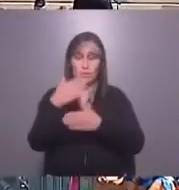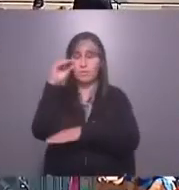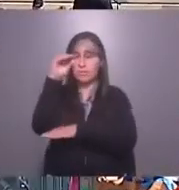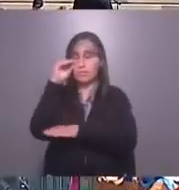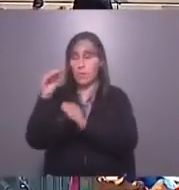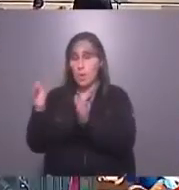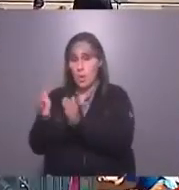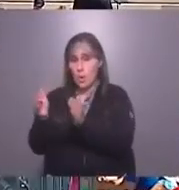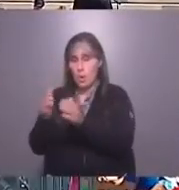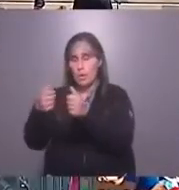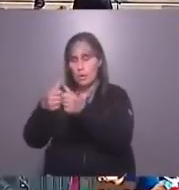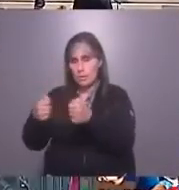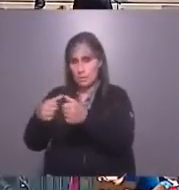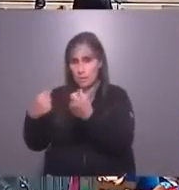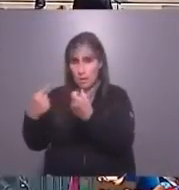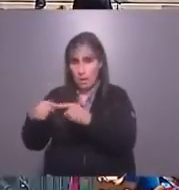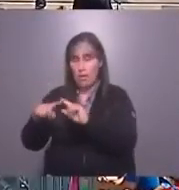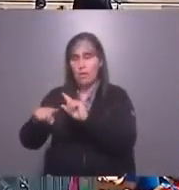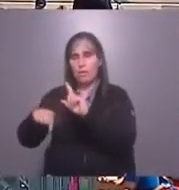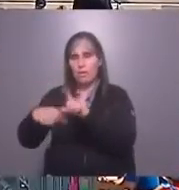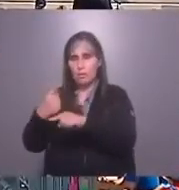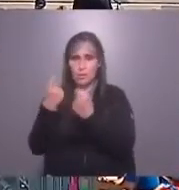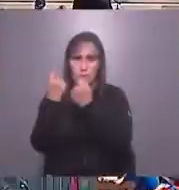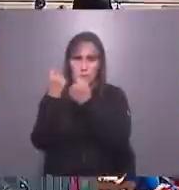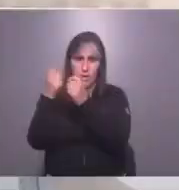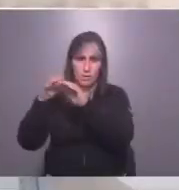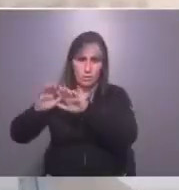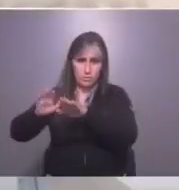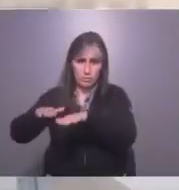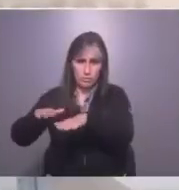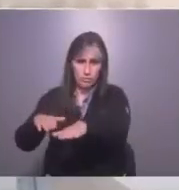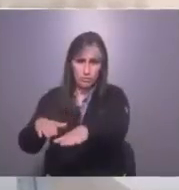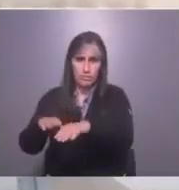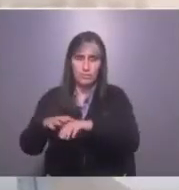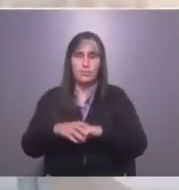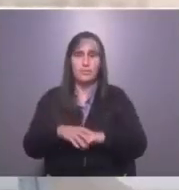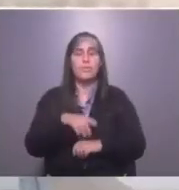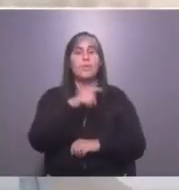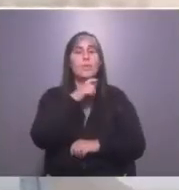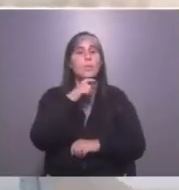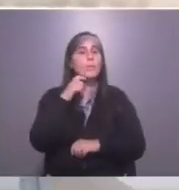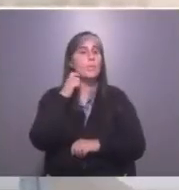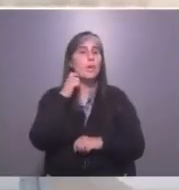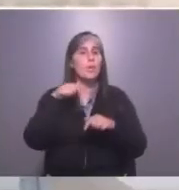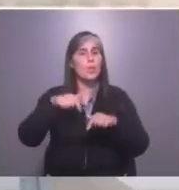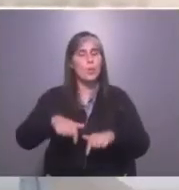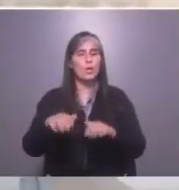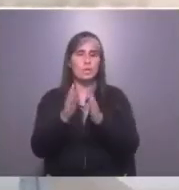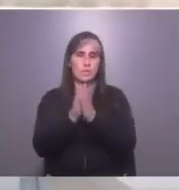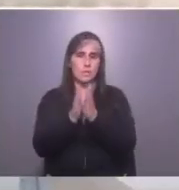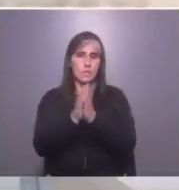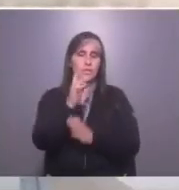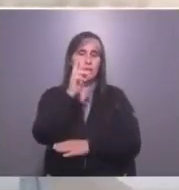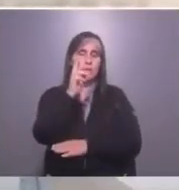das aparições, seguido de procissão das velas. E o presidente da nossa celebração, com a bênção